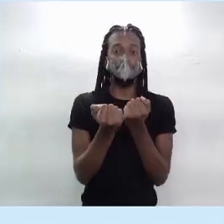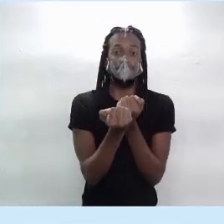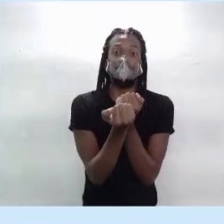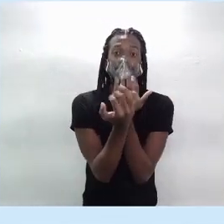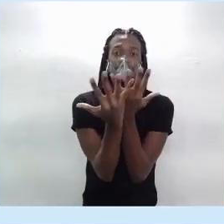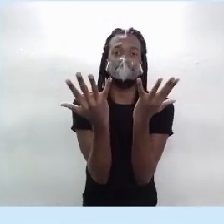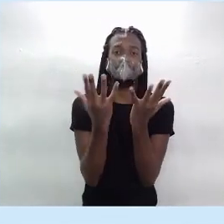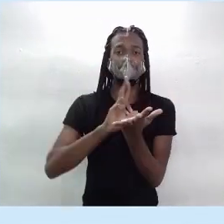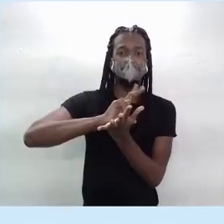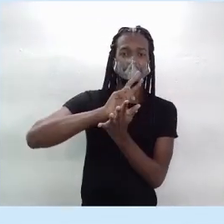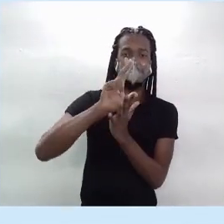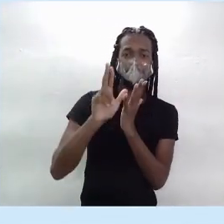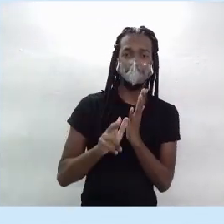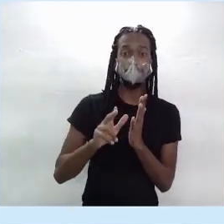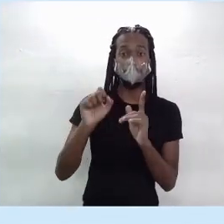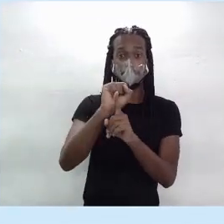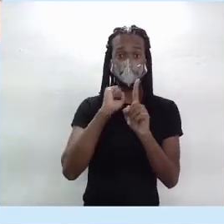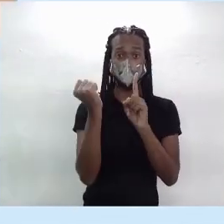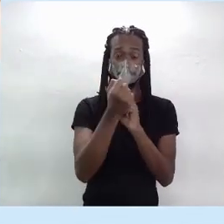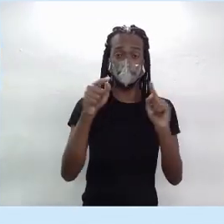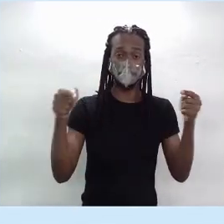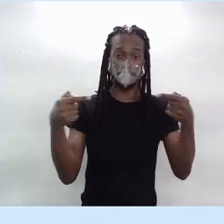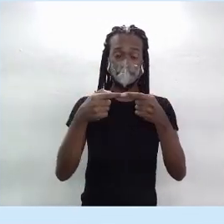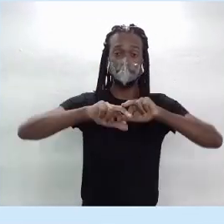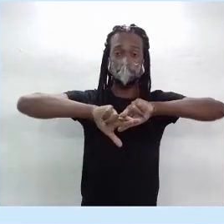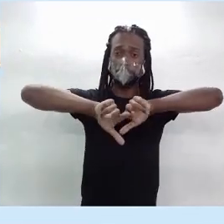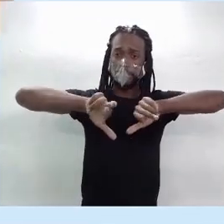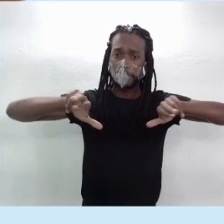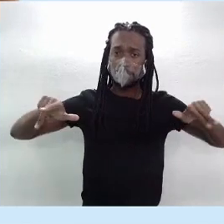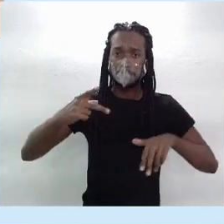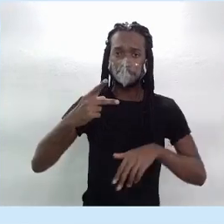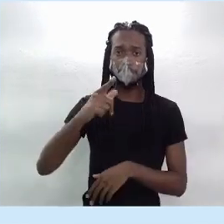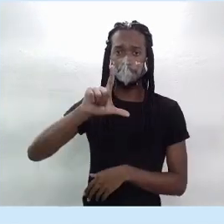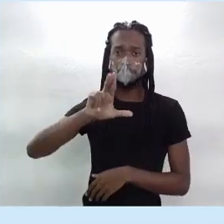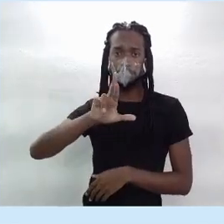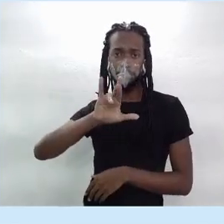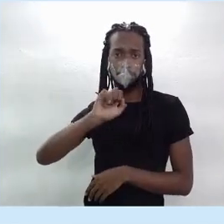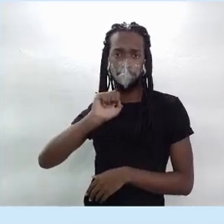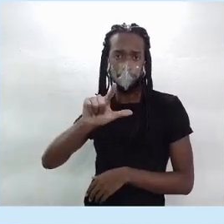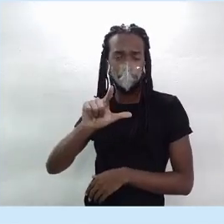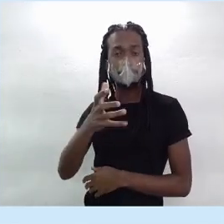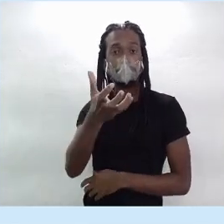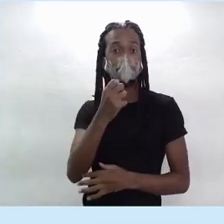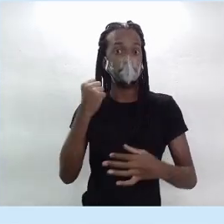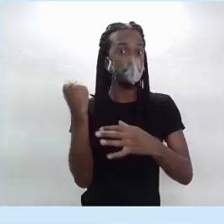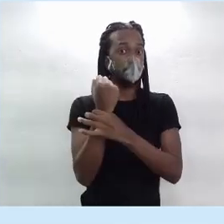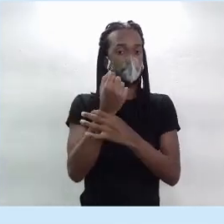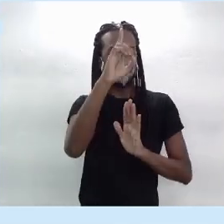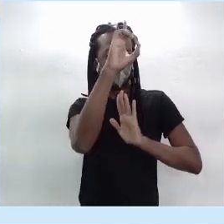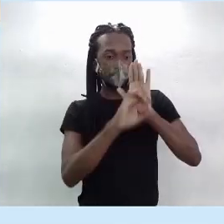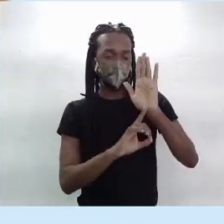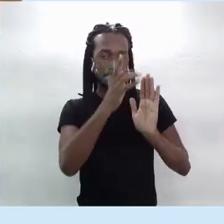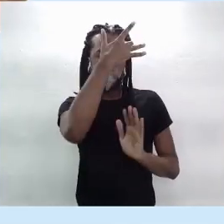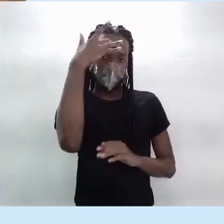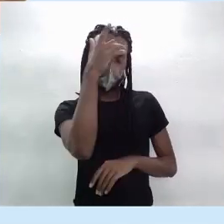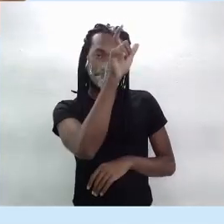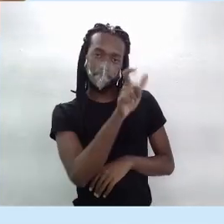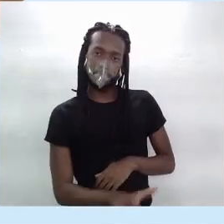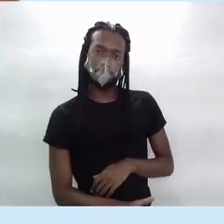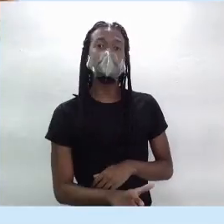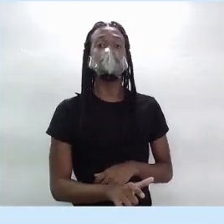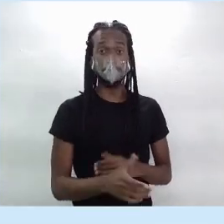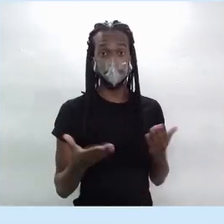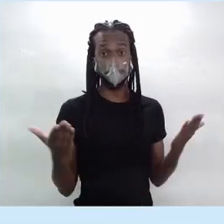uma sociedade plural e justamente o que? Assegurar o direito do outro. Então, a